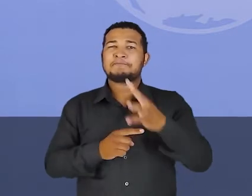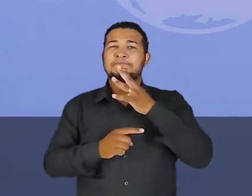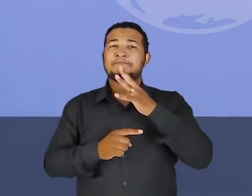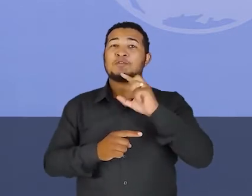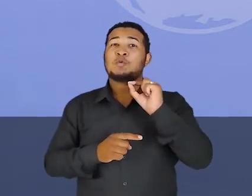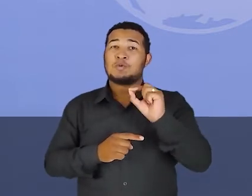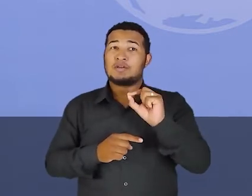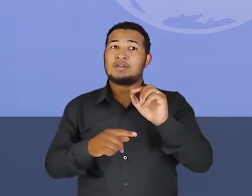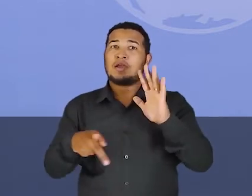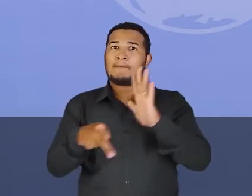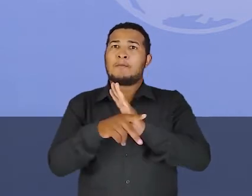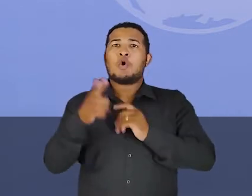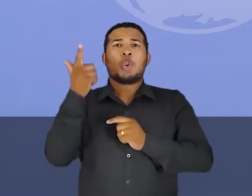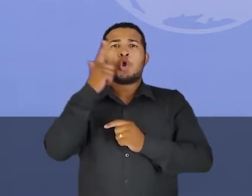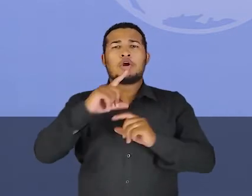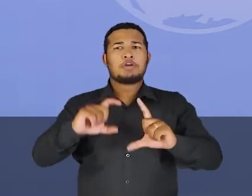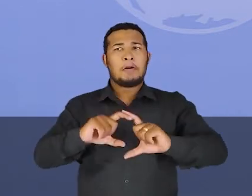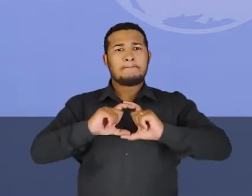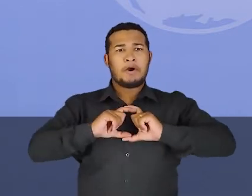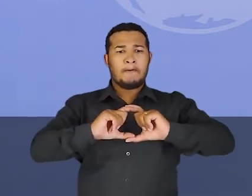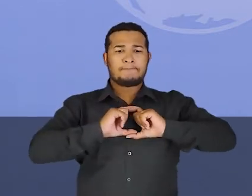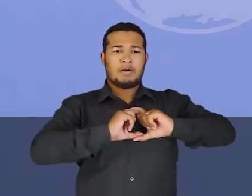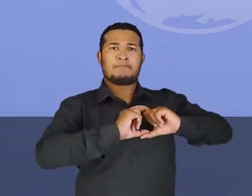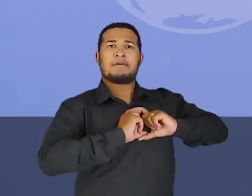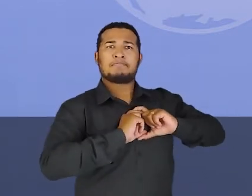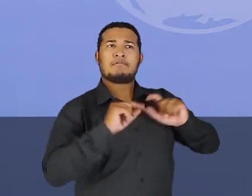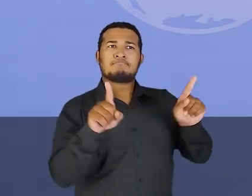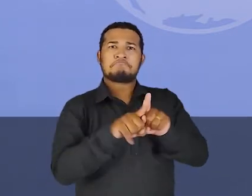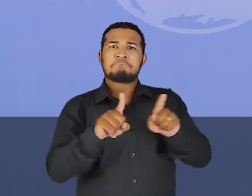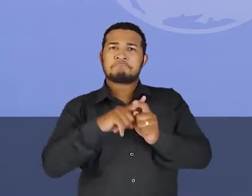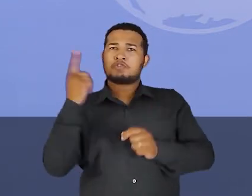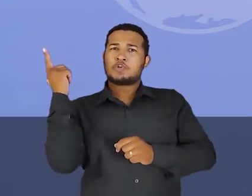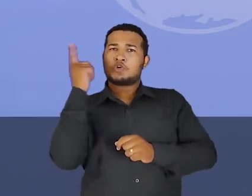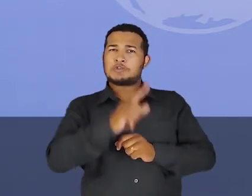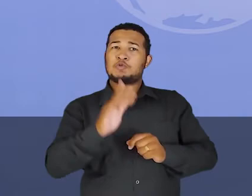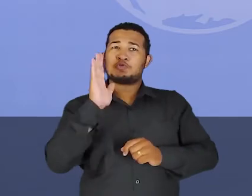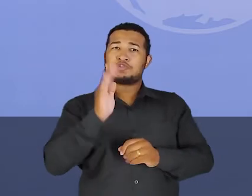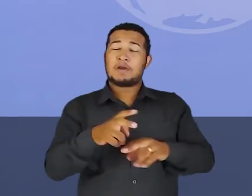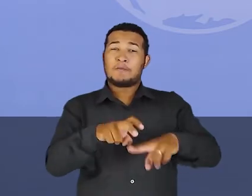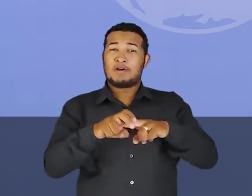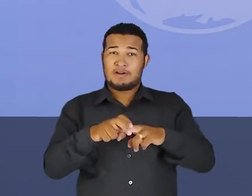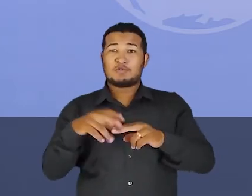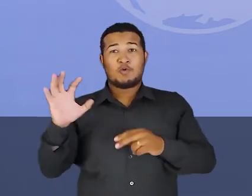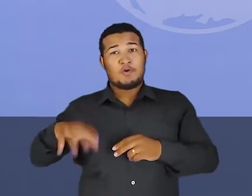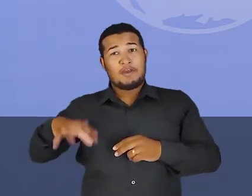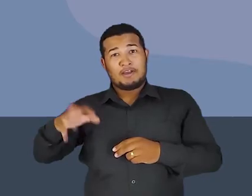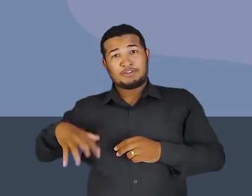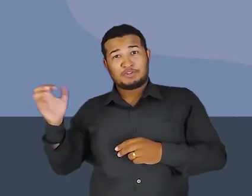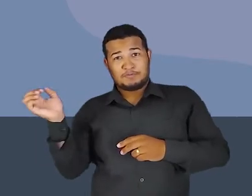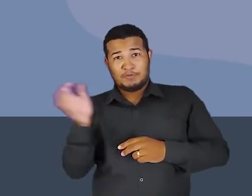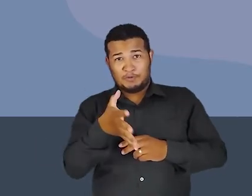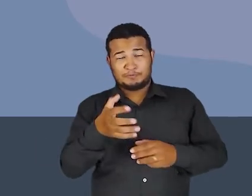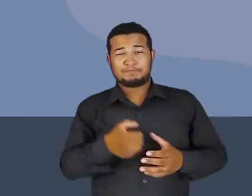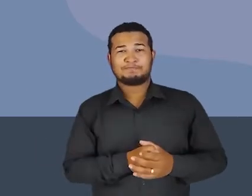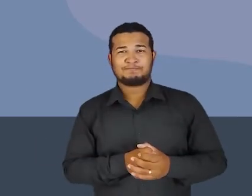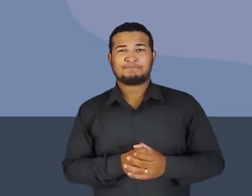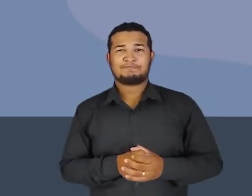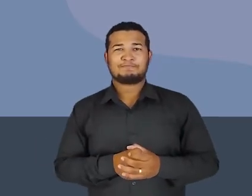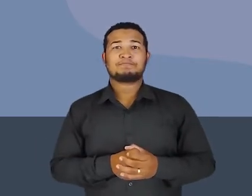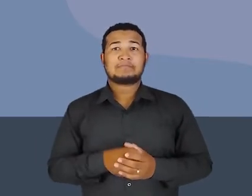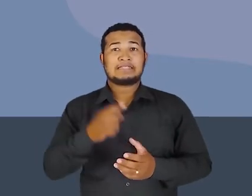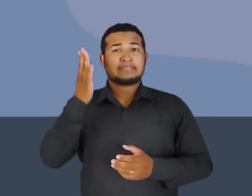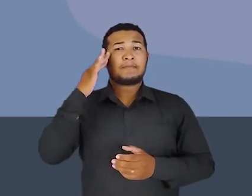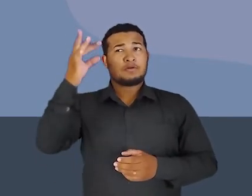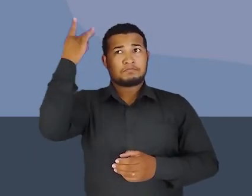os títulos que ela conseguiu e o que ela já alcançou através do handebol. Vamos para o próximo slide. Destaque capixaba